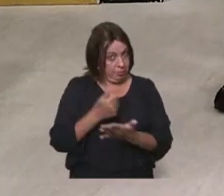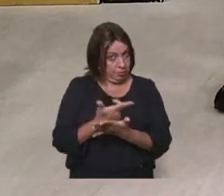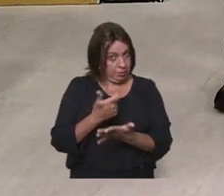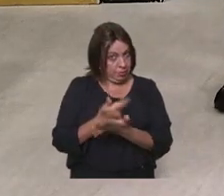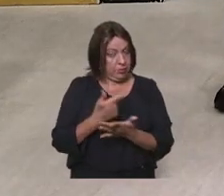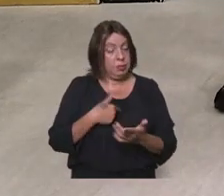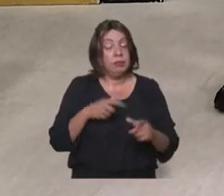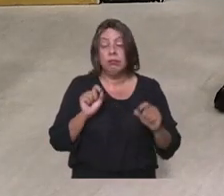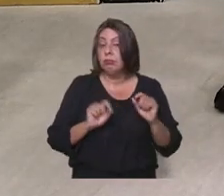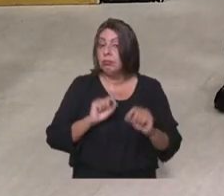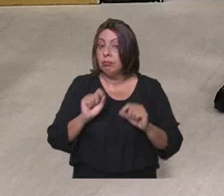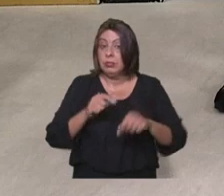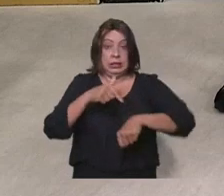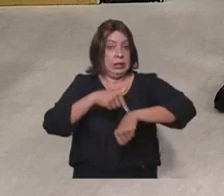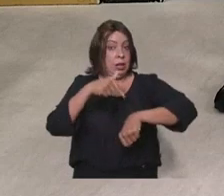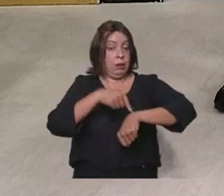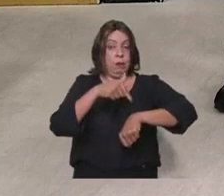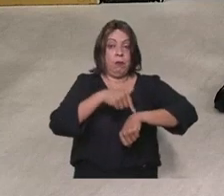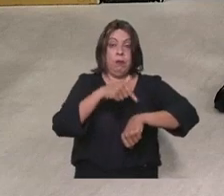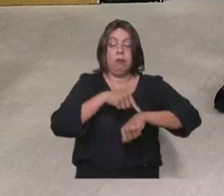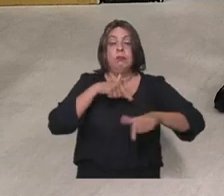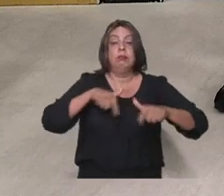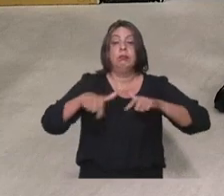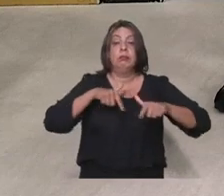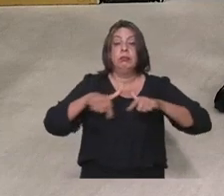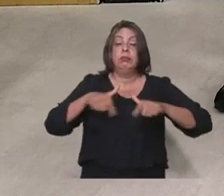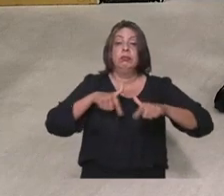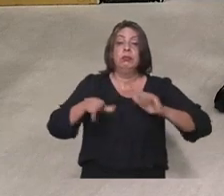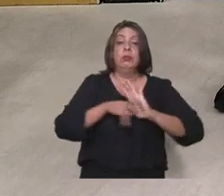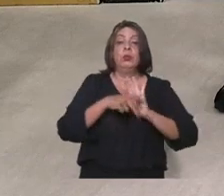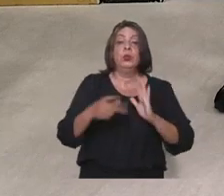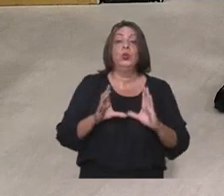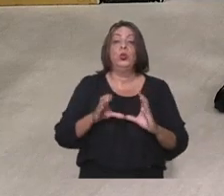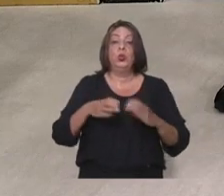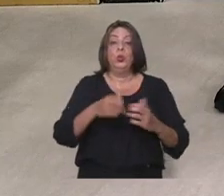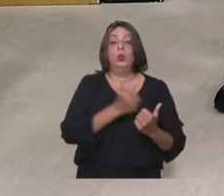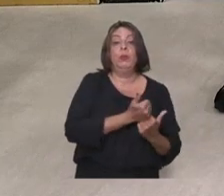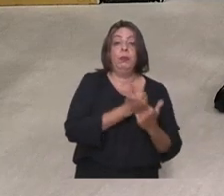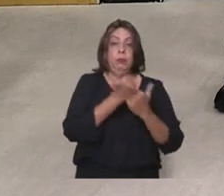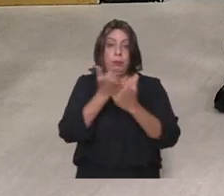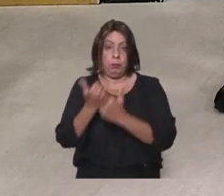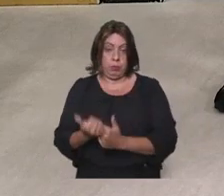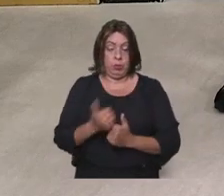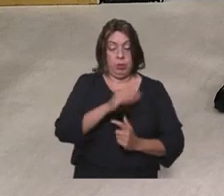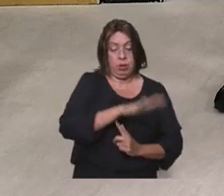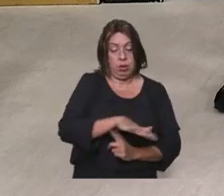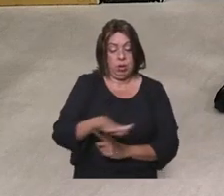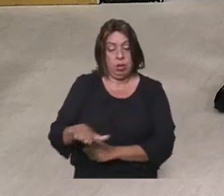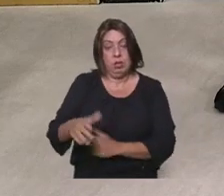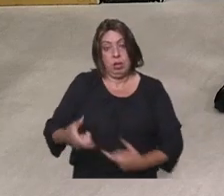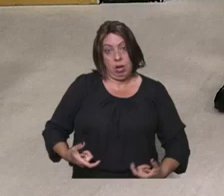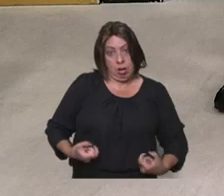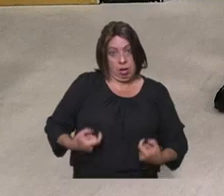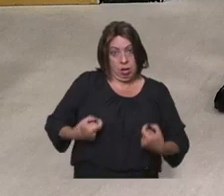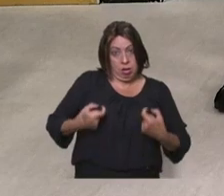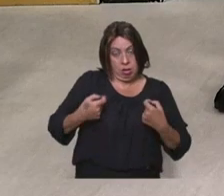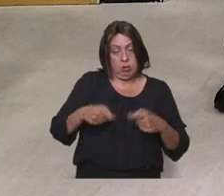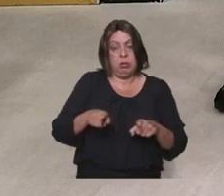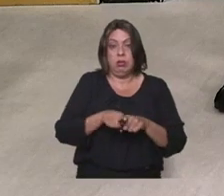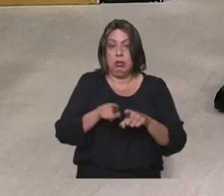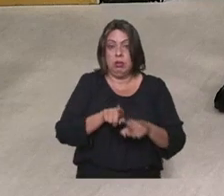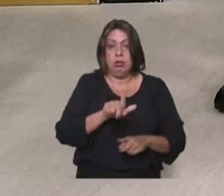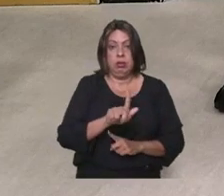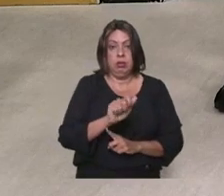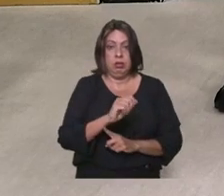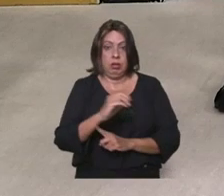estará automaticamente ajudando os trabalhos desenvolvidos pelo Grupo de Apoio à Criança com Câncer de Sergipe, o GAC. E aí